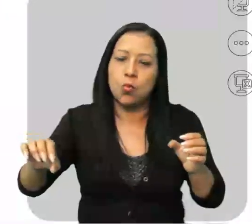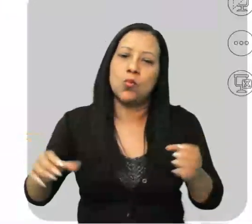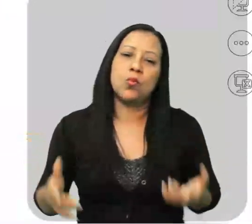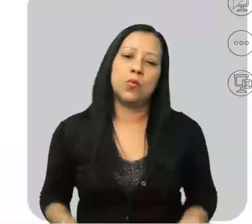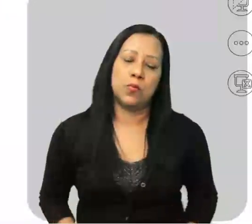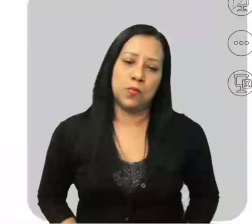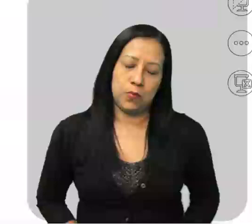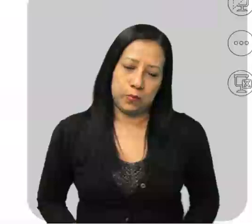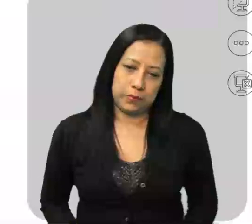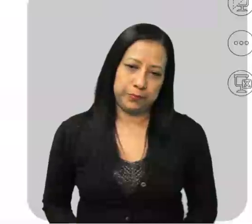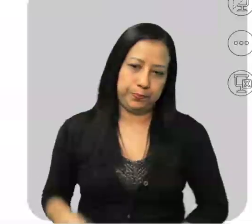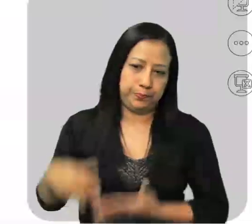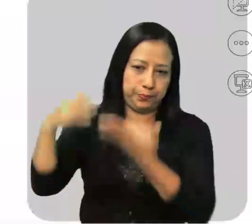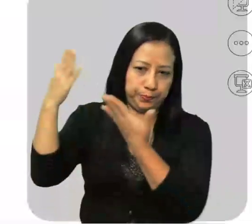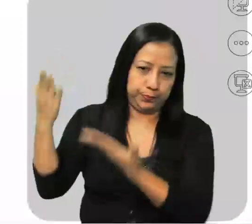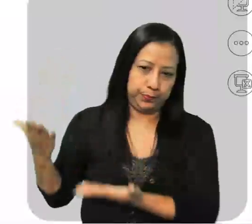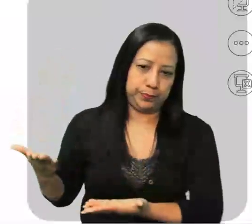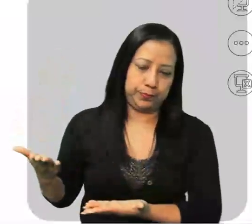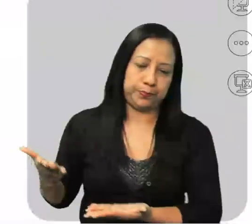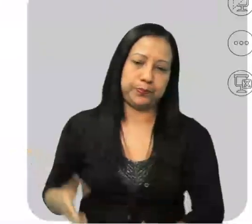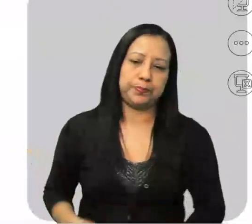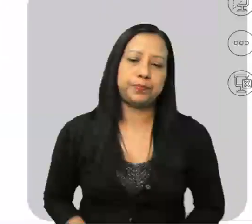Centro-Oeste, 52%.